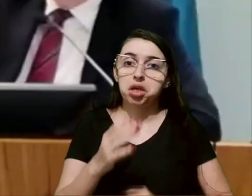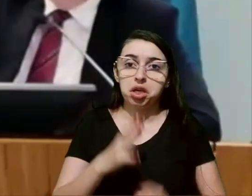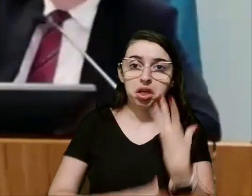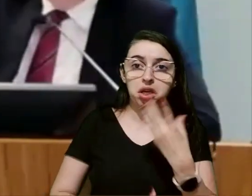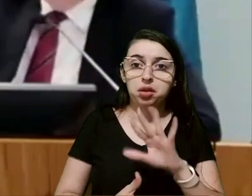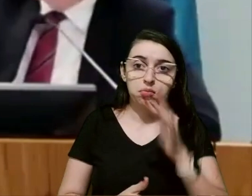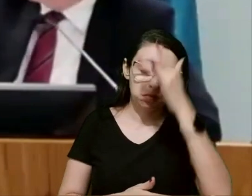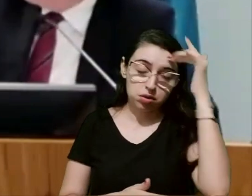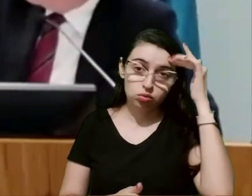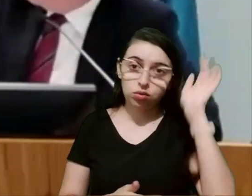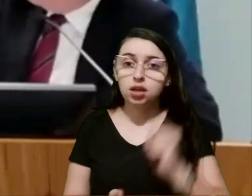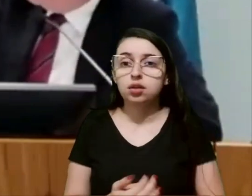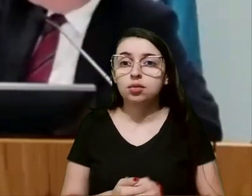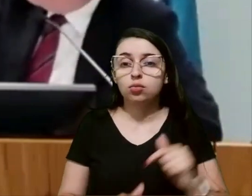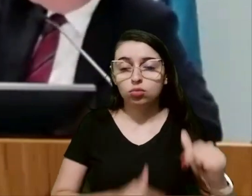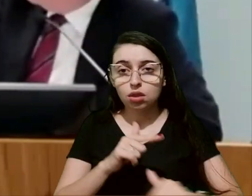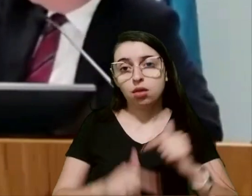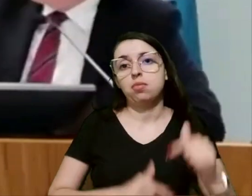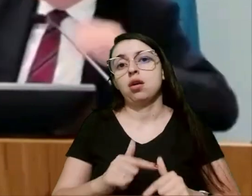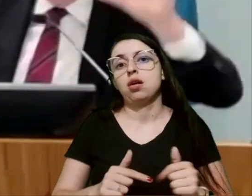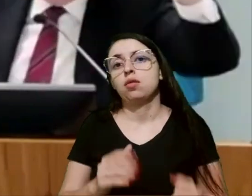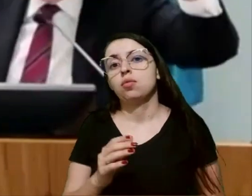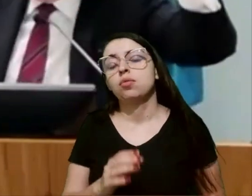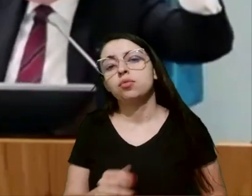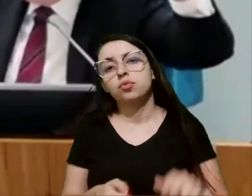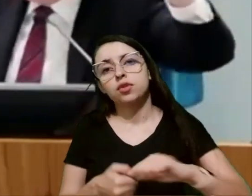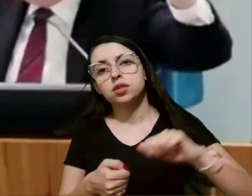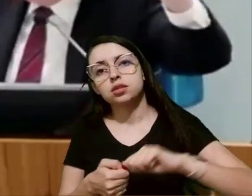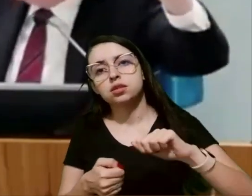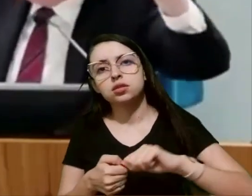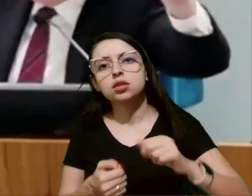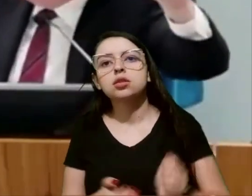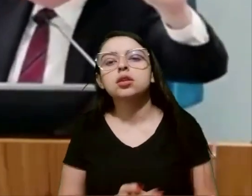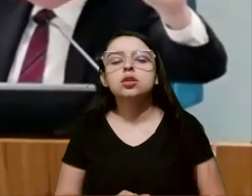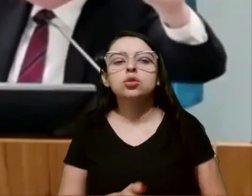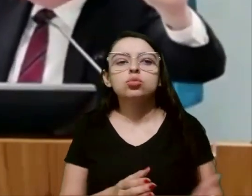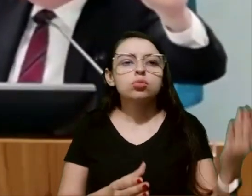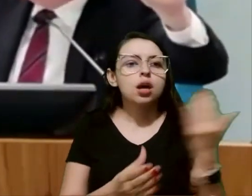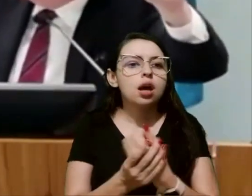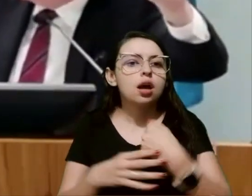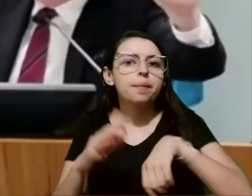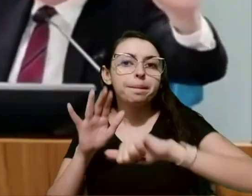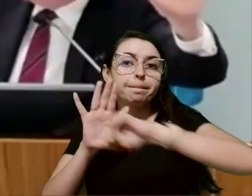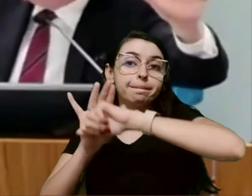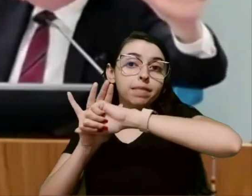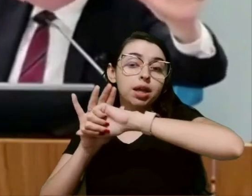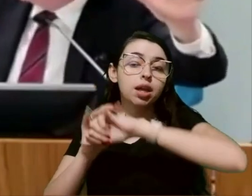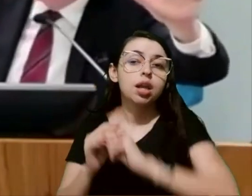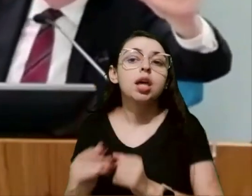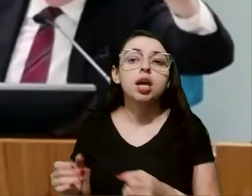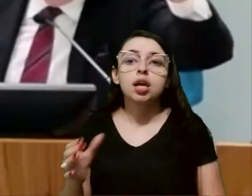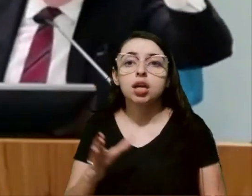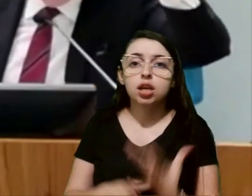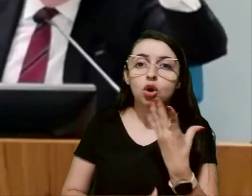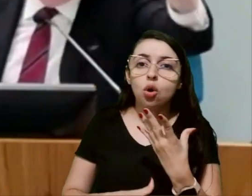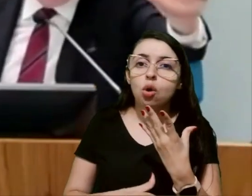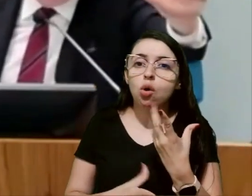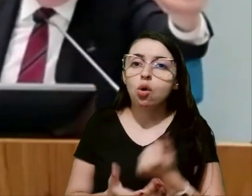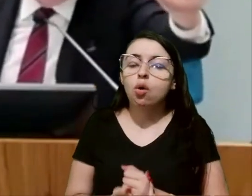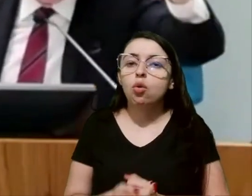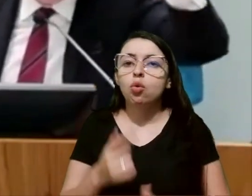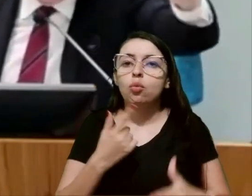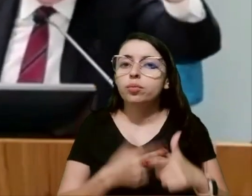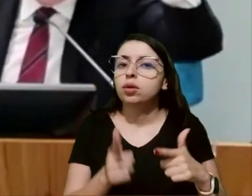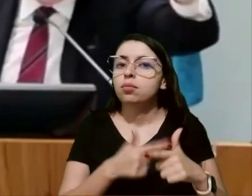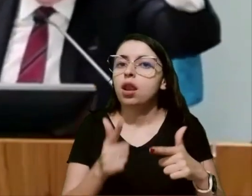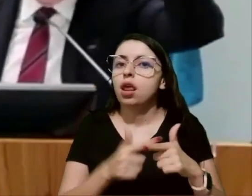fazer, e aí o trabalho era feito com um modelo tipo da pena. Aquele grupo criou o